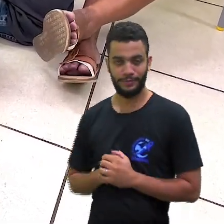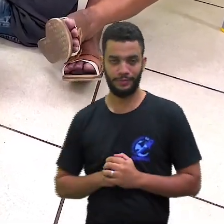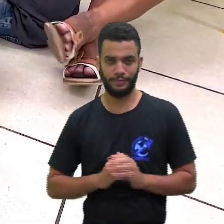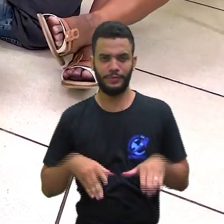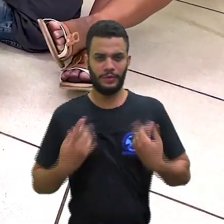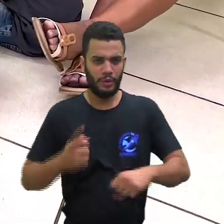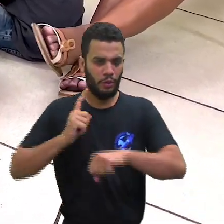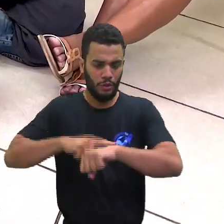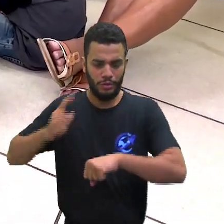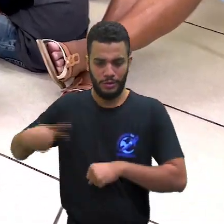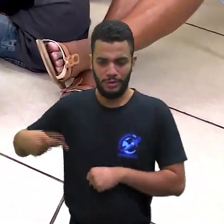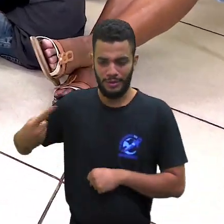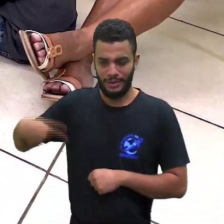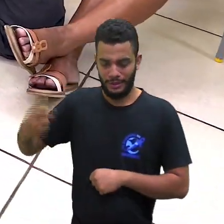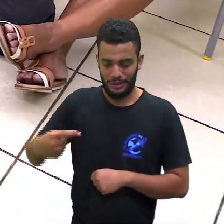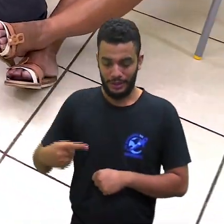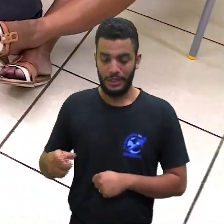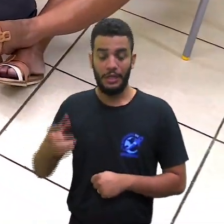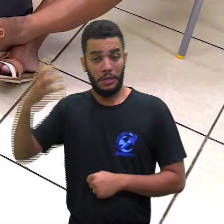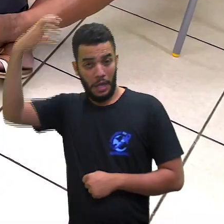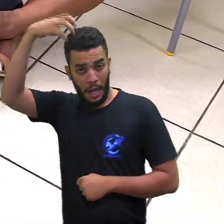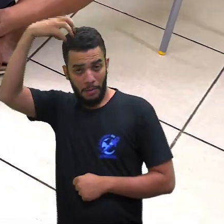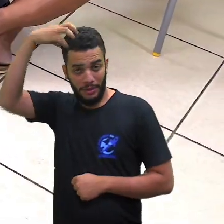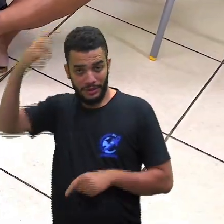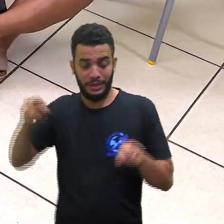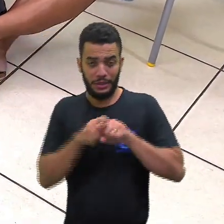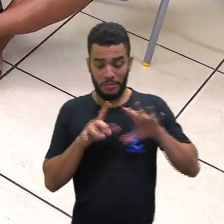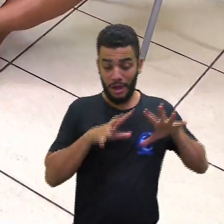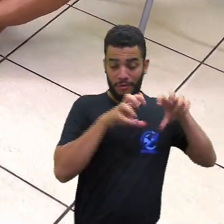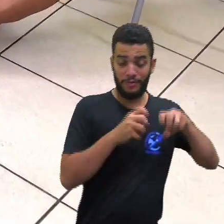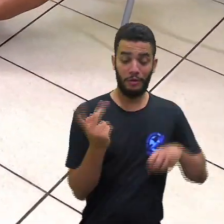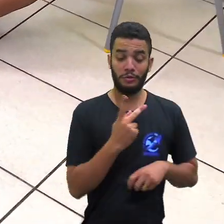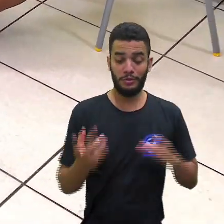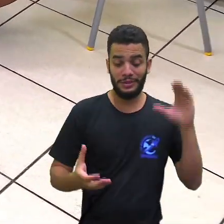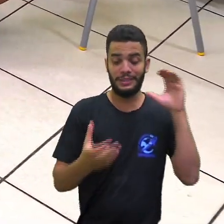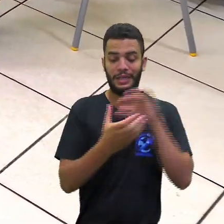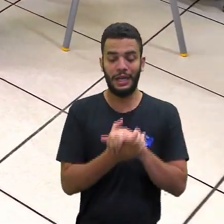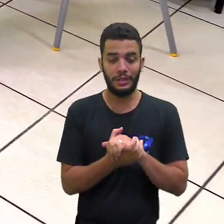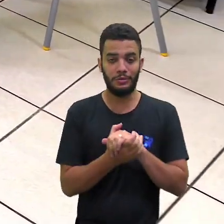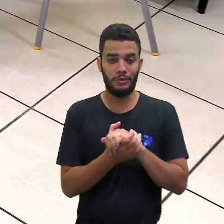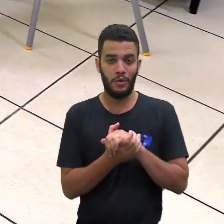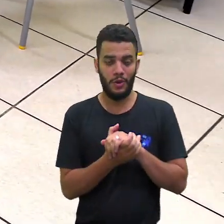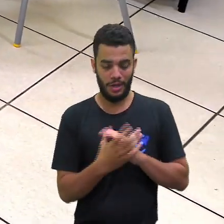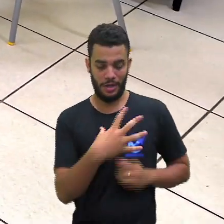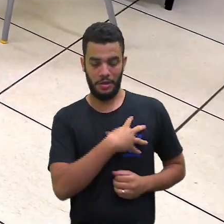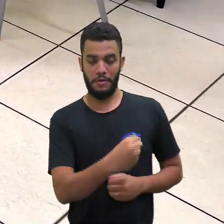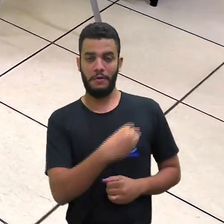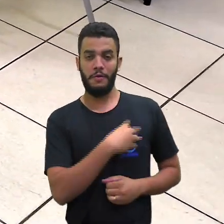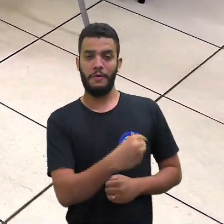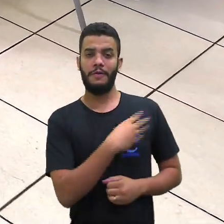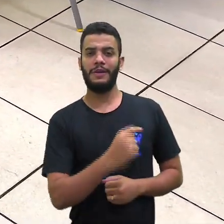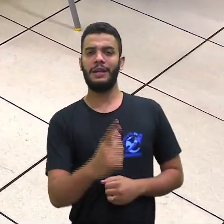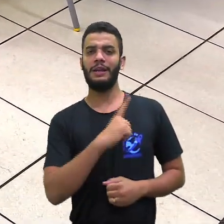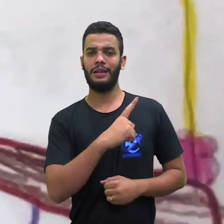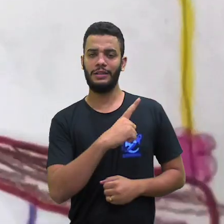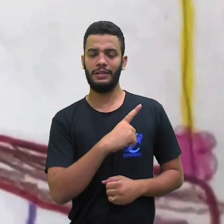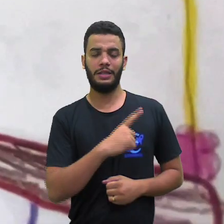transformando em amor. E eles se casaram e tiveram uma linda filhinha com o nome de Belinha.